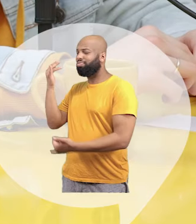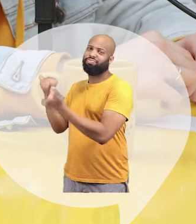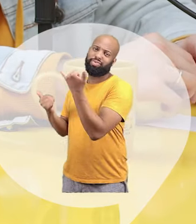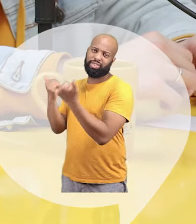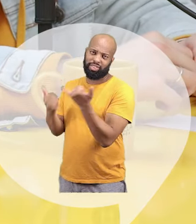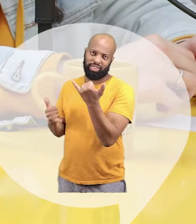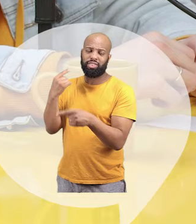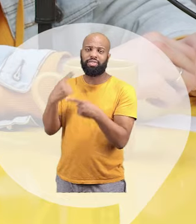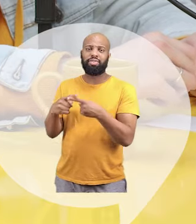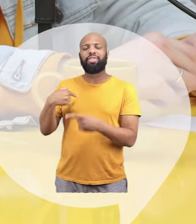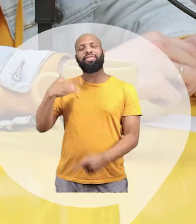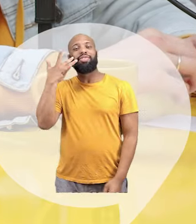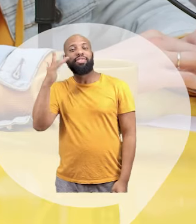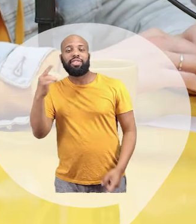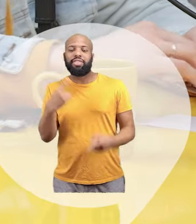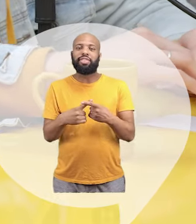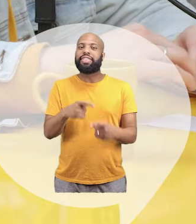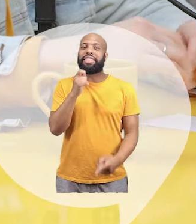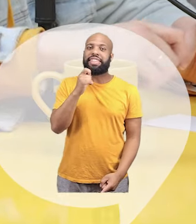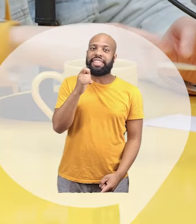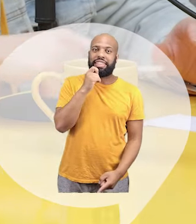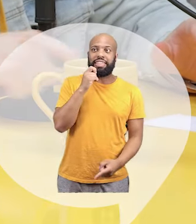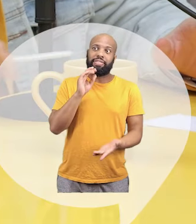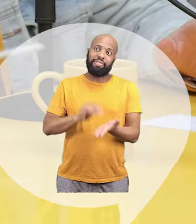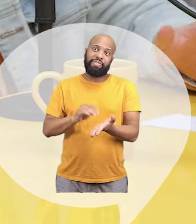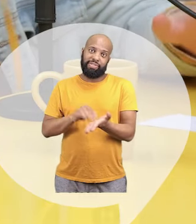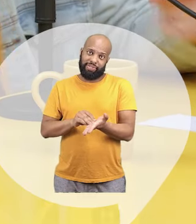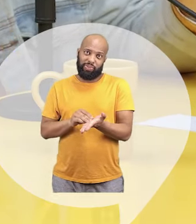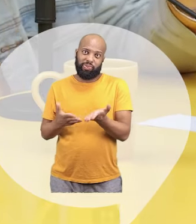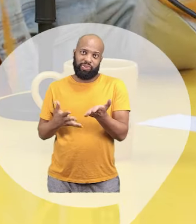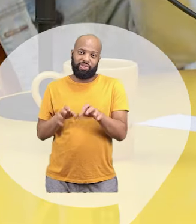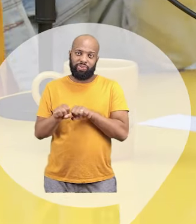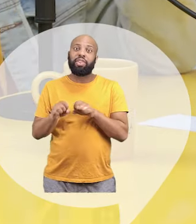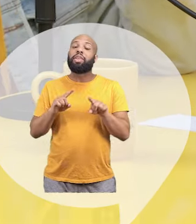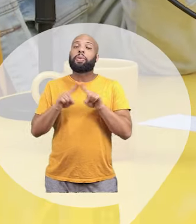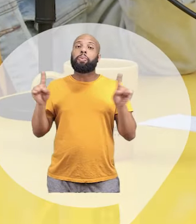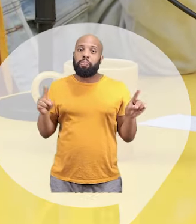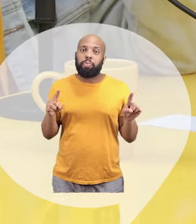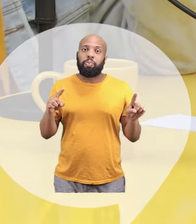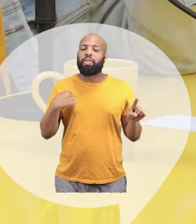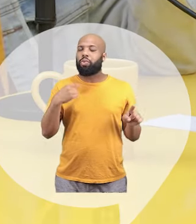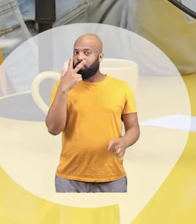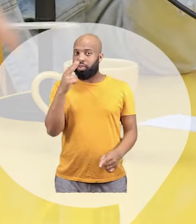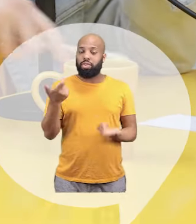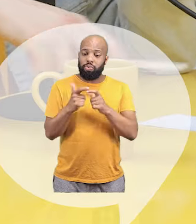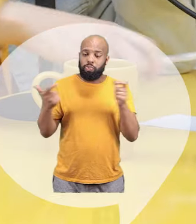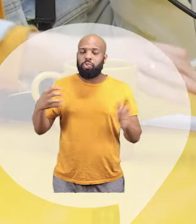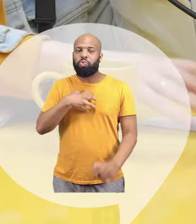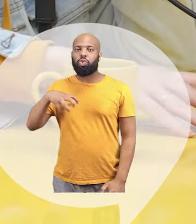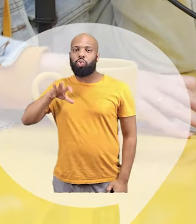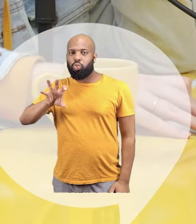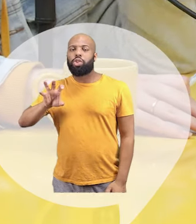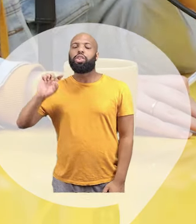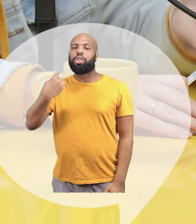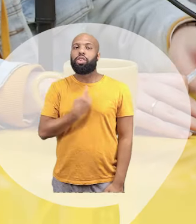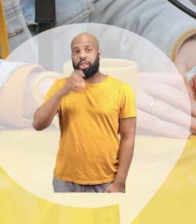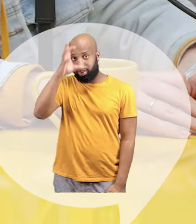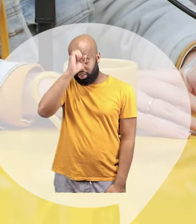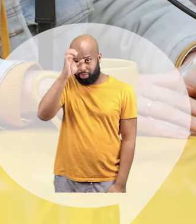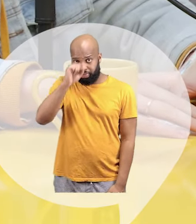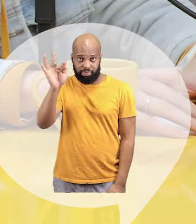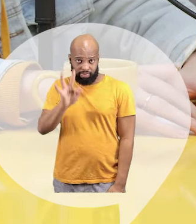coisas não sei porque eu não fiz só dois cursos eu acho que na maioria é meio assim né Tipo